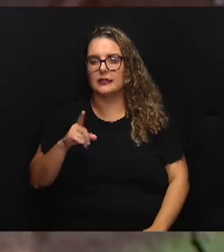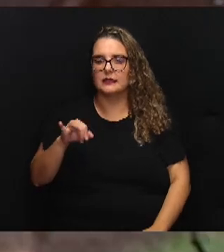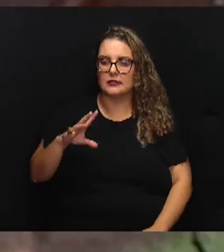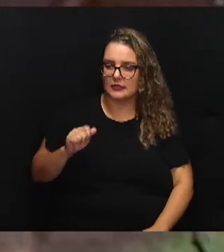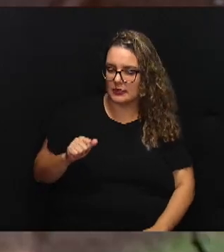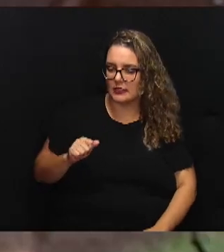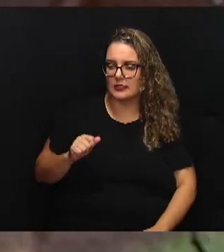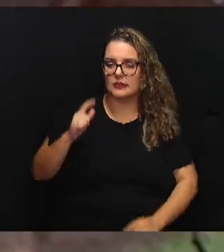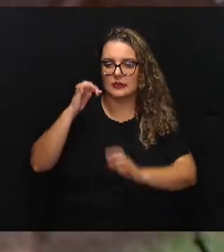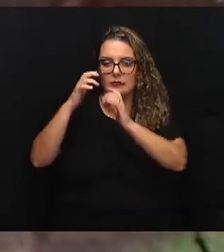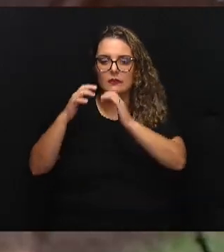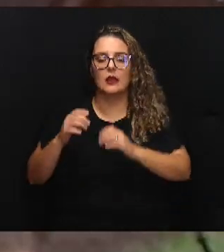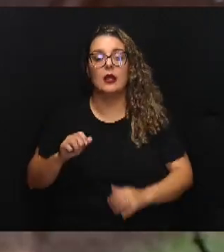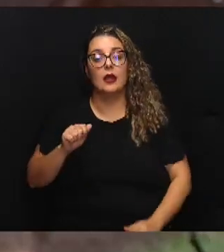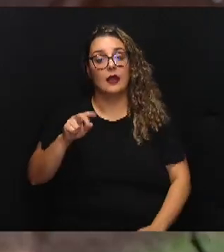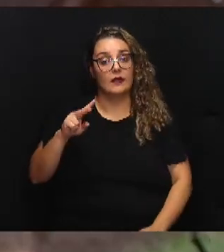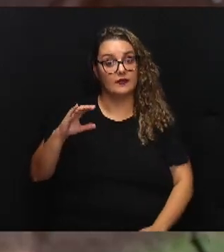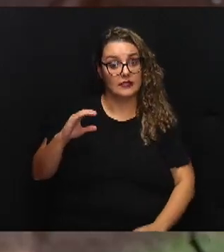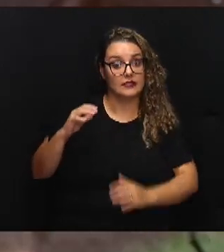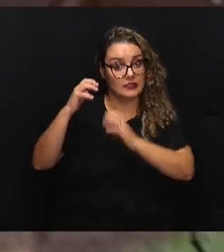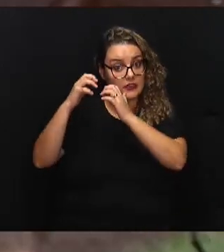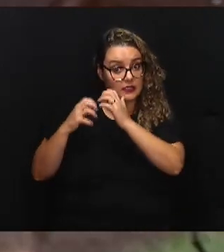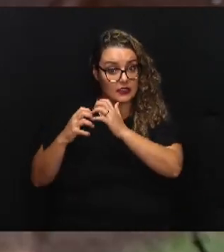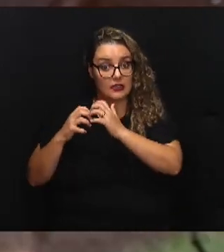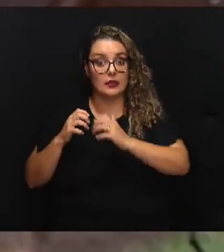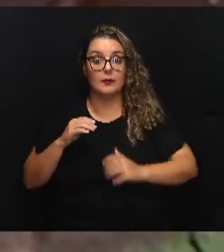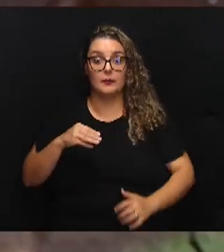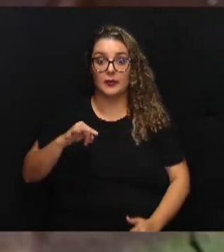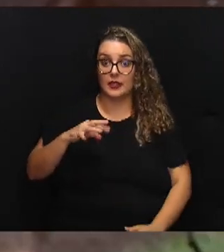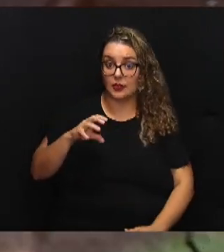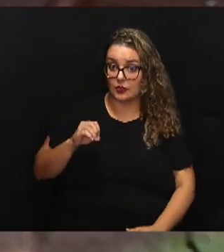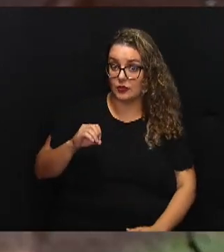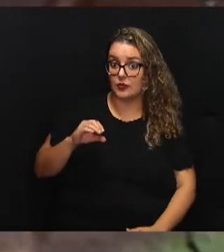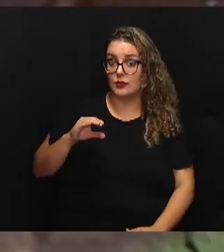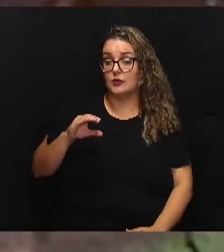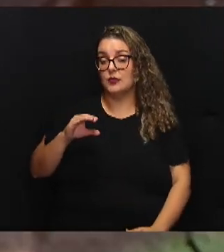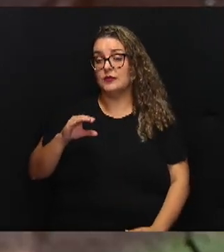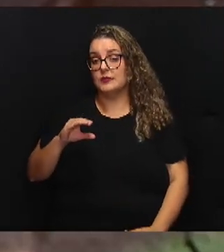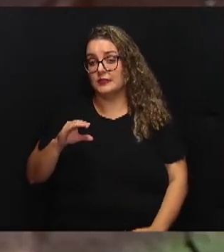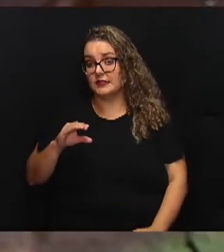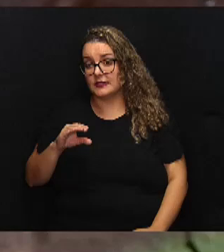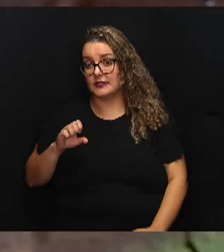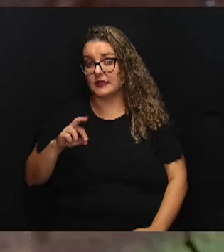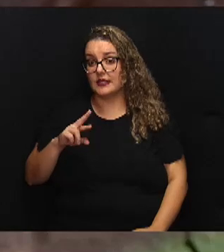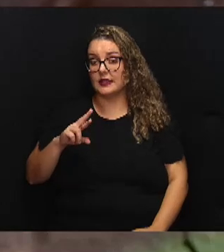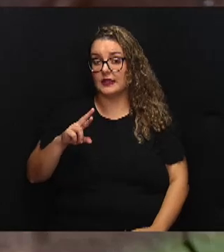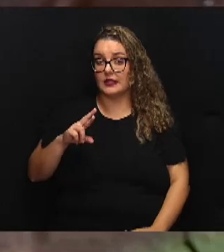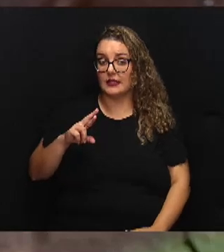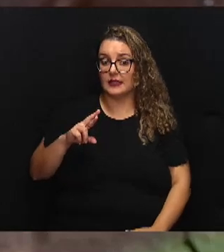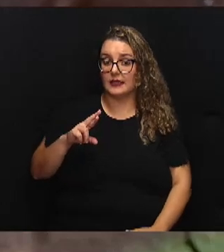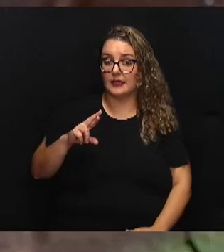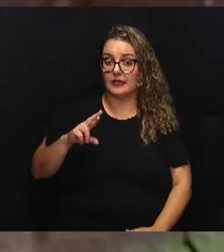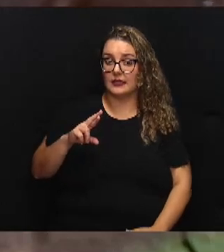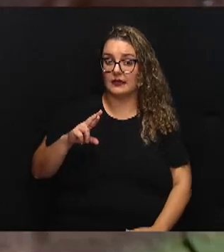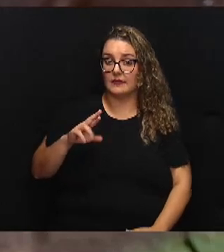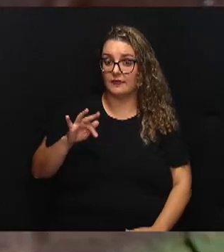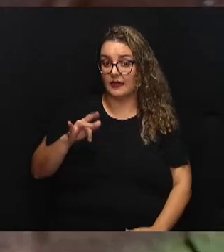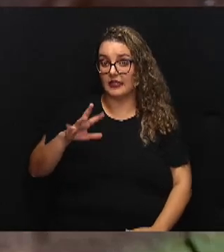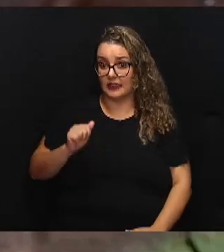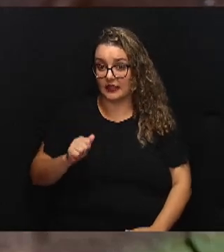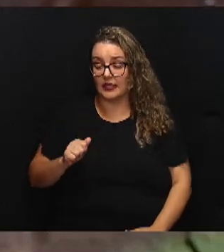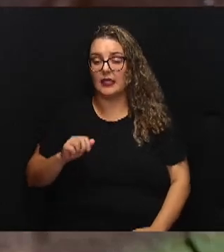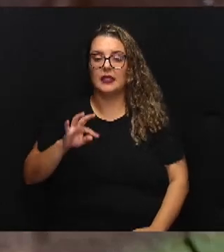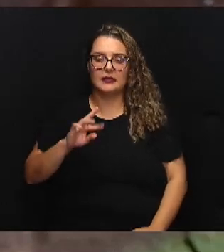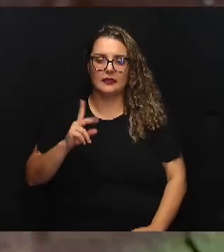AVC, microcefalia, esclerose, A gente também tem bastante agora a procura de autista, TDAH, crianças